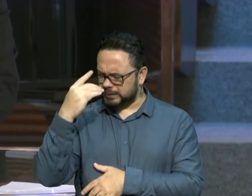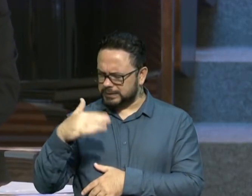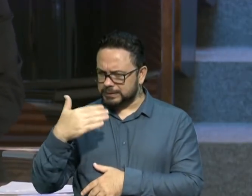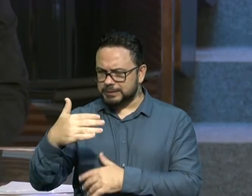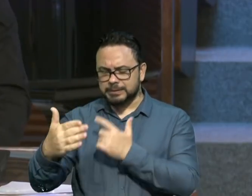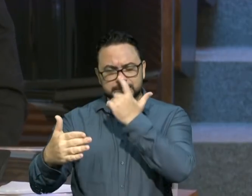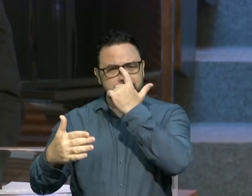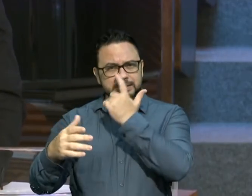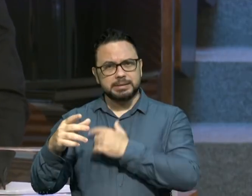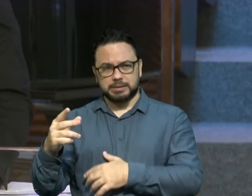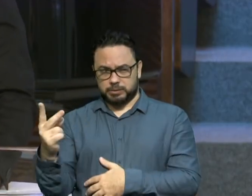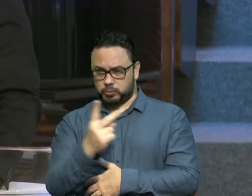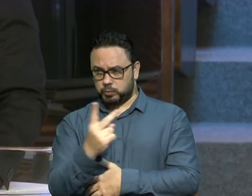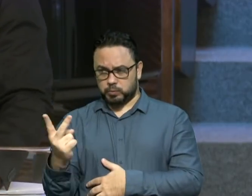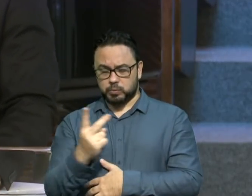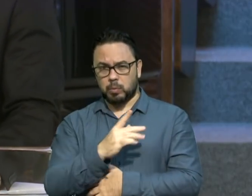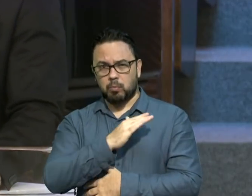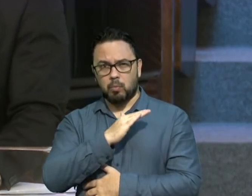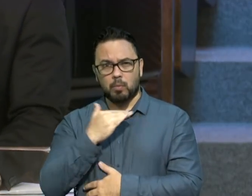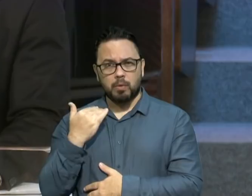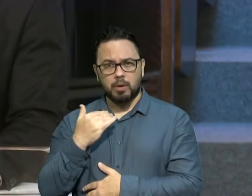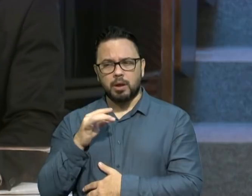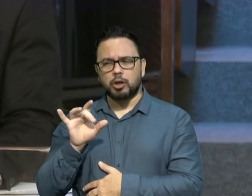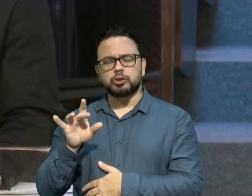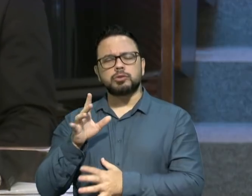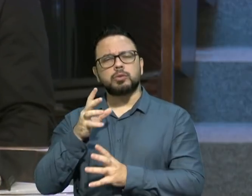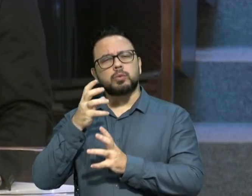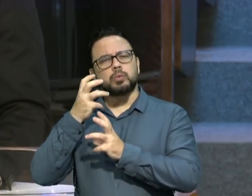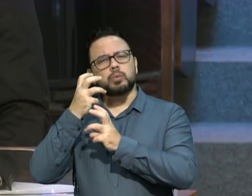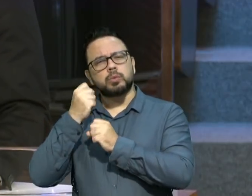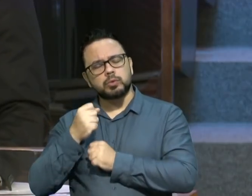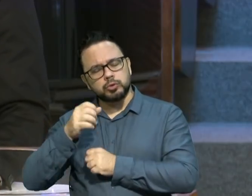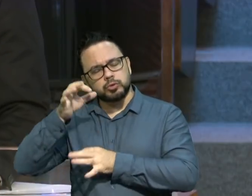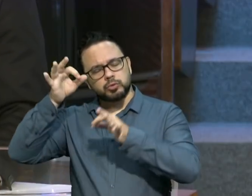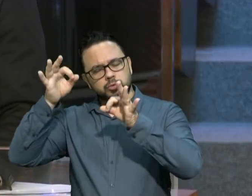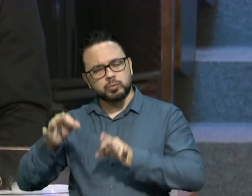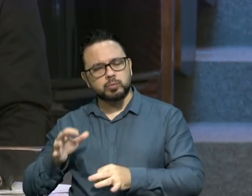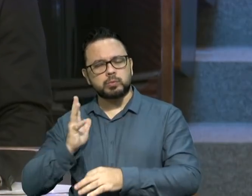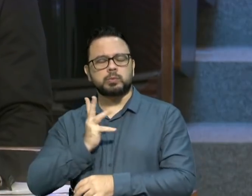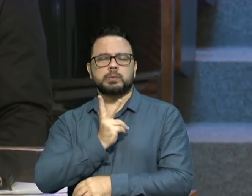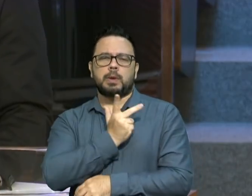se eles dormirem que eles Durmam o sono dos justos